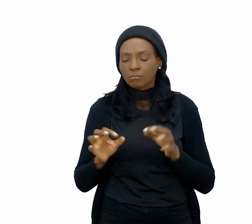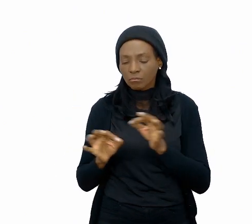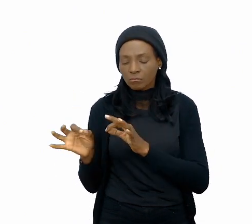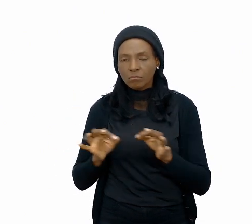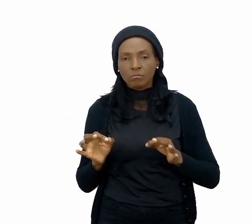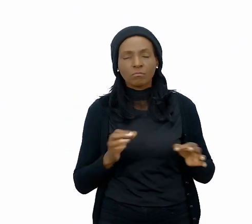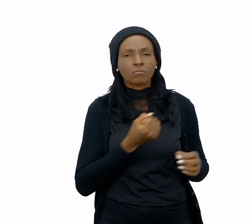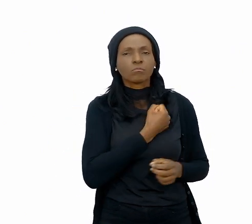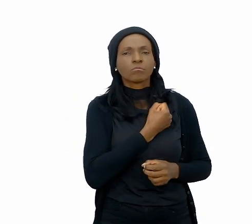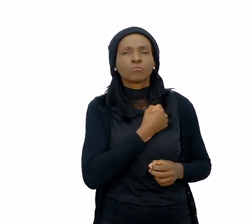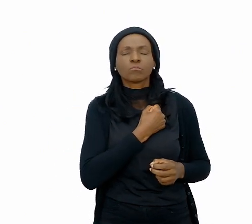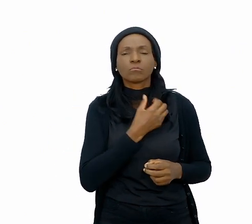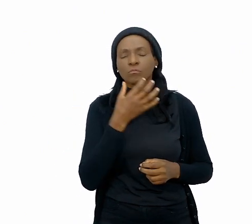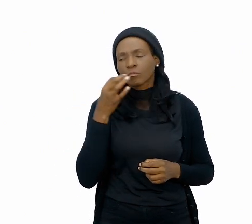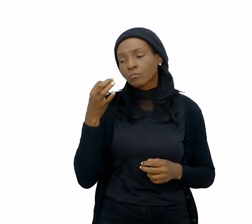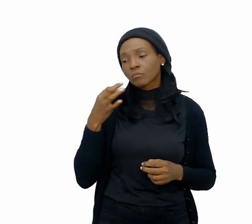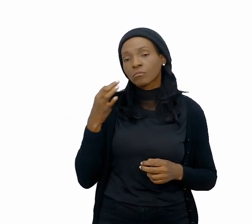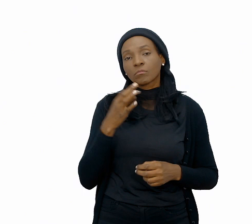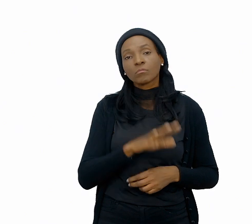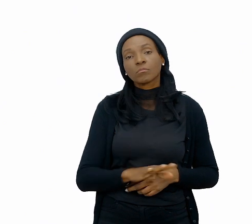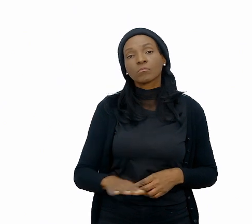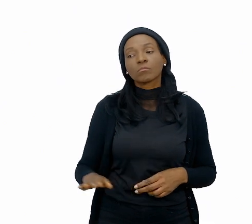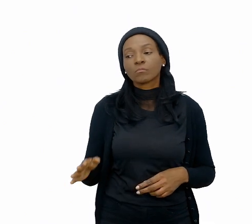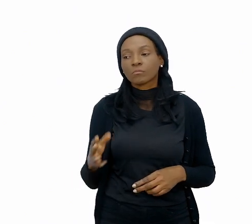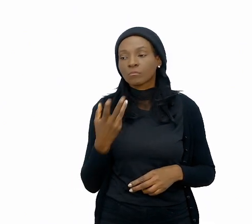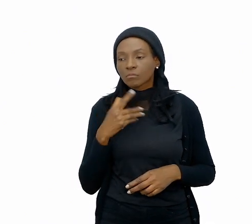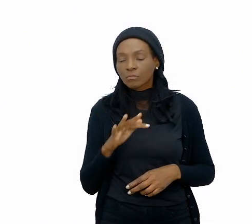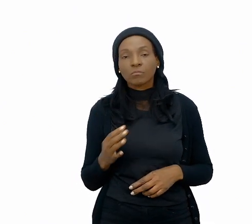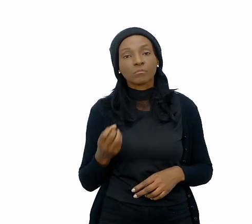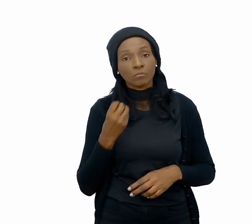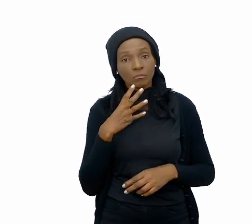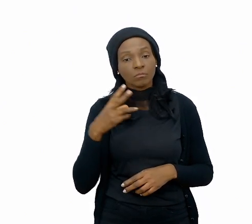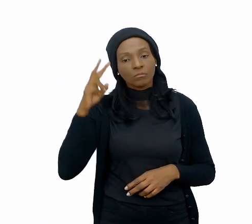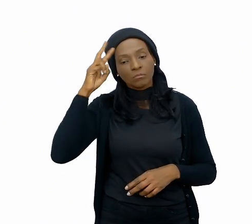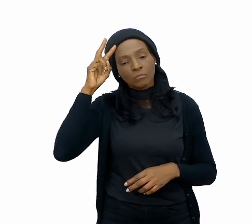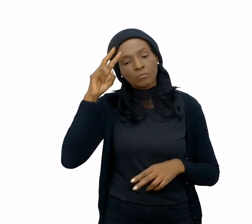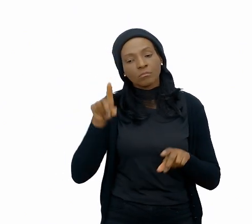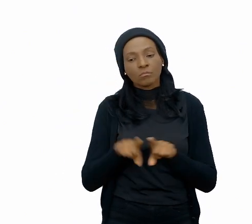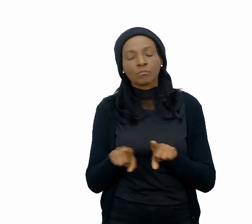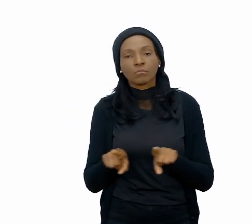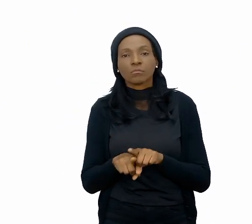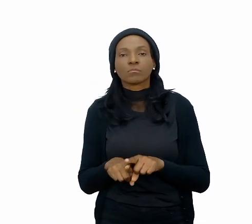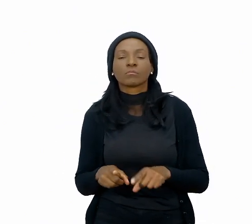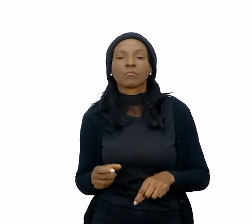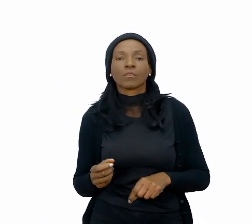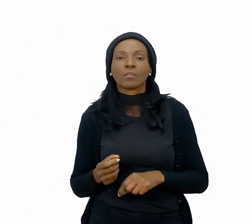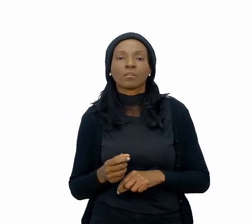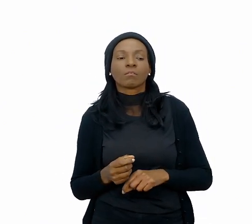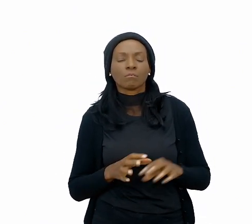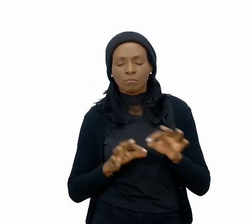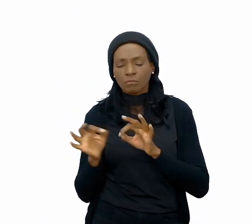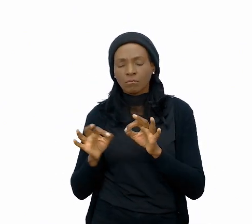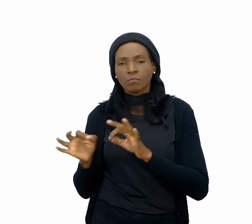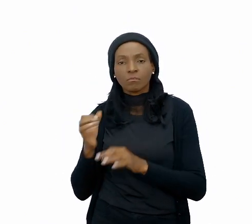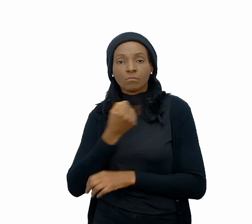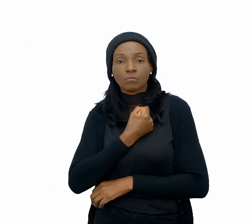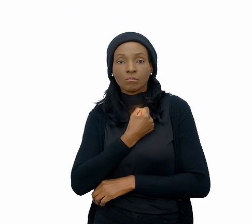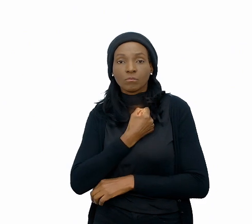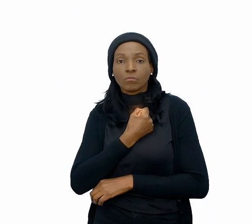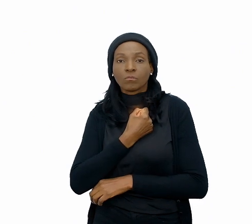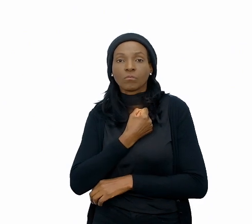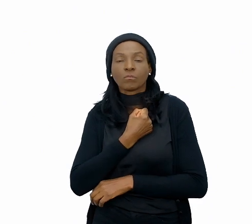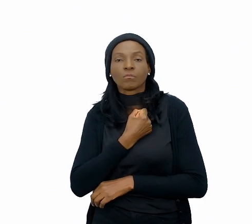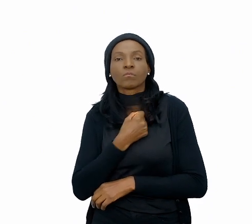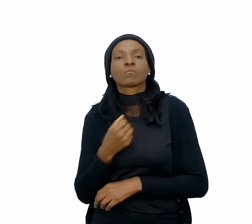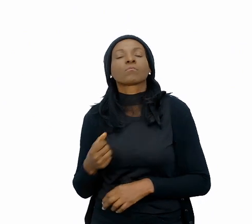número pelas crianças. E cabe lembrar também, né, que a construção do número,